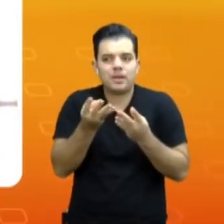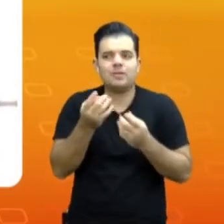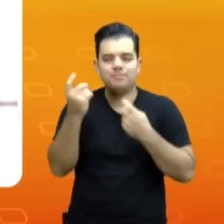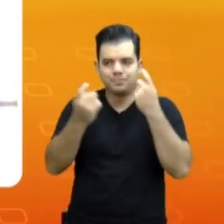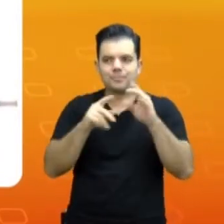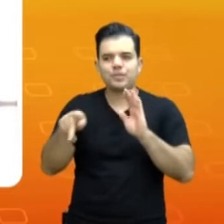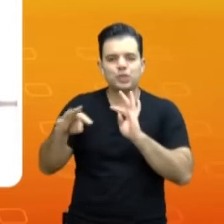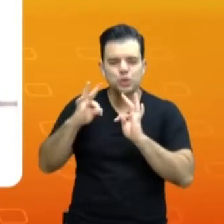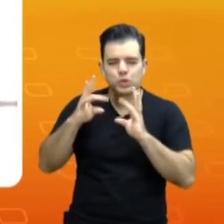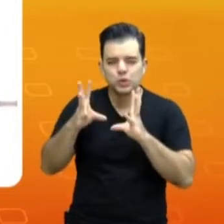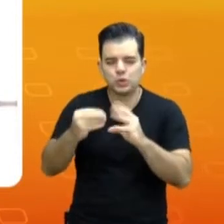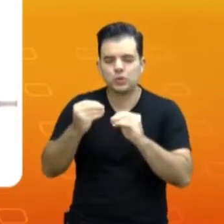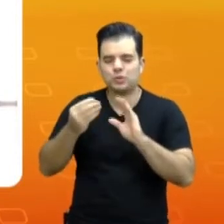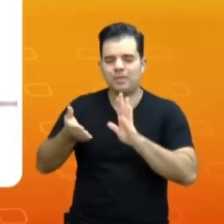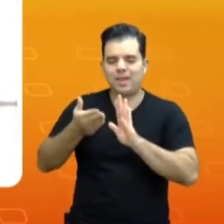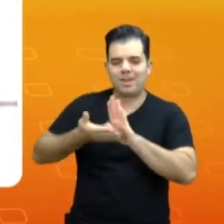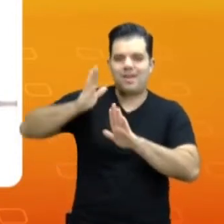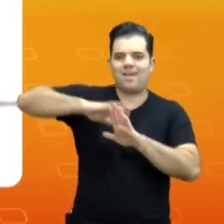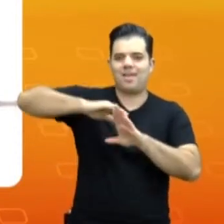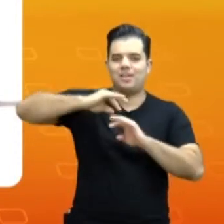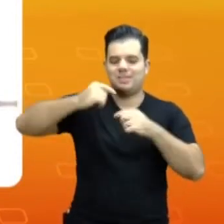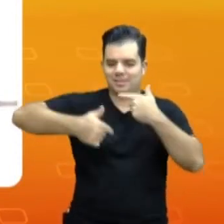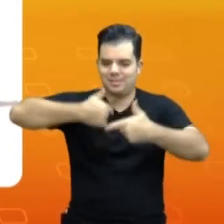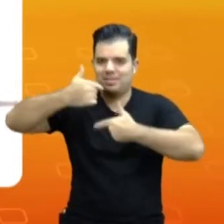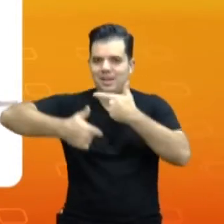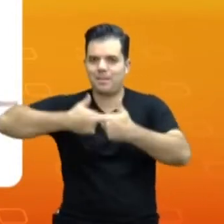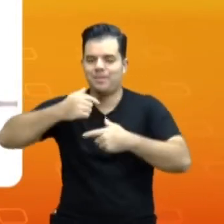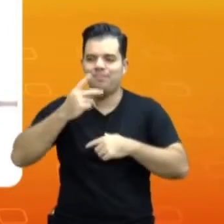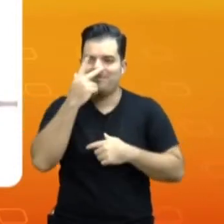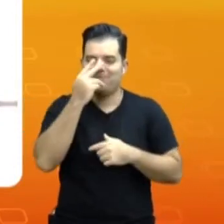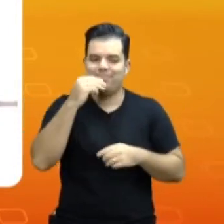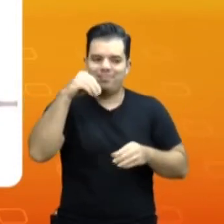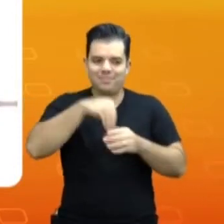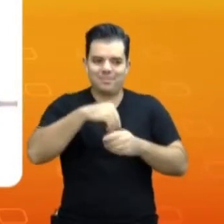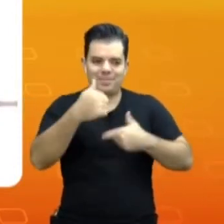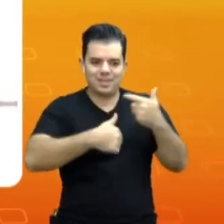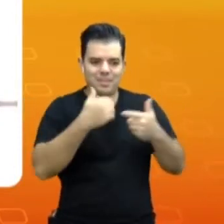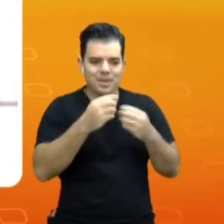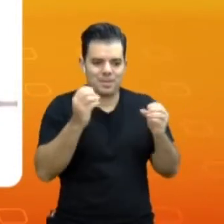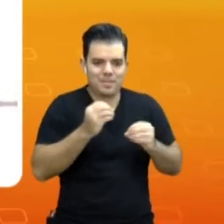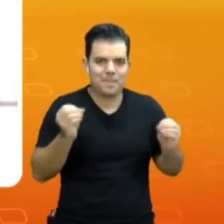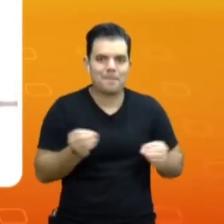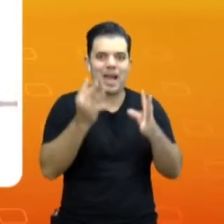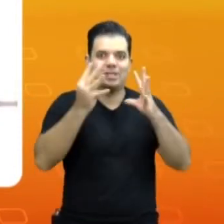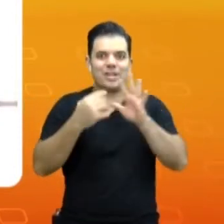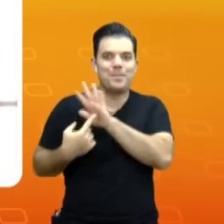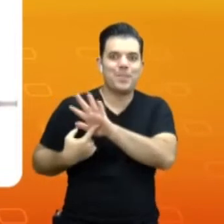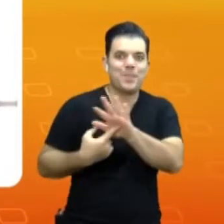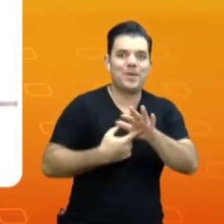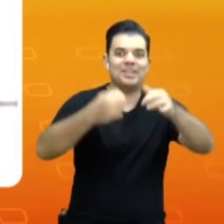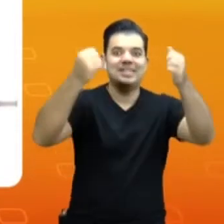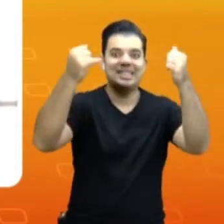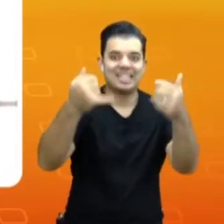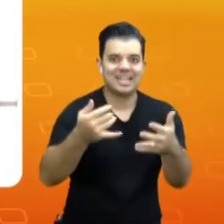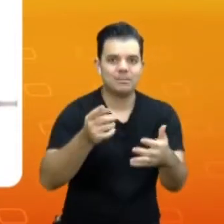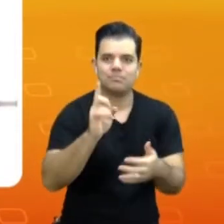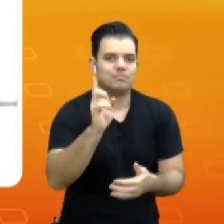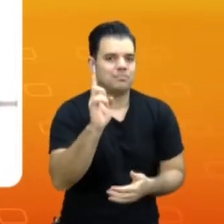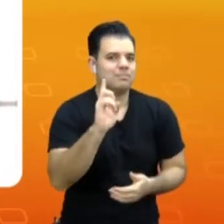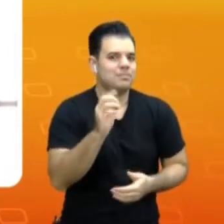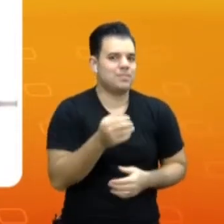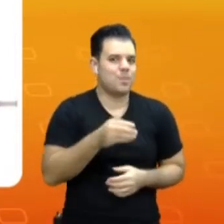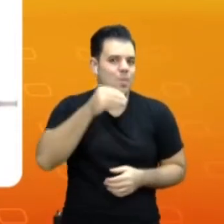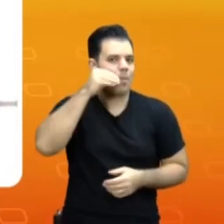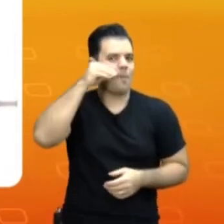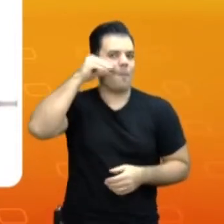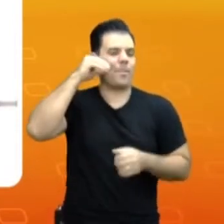o backdrop do estúdio, e aí tem uma mágica nossa, né, que eu sou proibido de revelar aqui, é quase a fórmula da Coca-Cola, que aí a gente